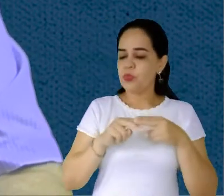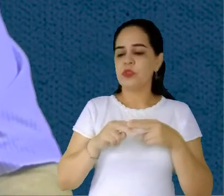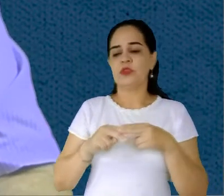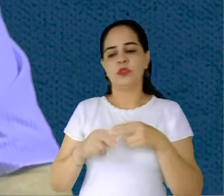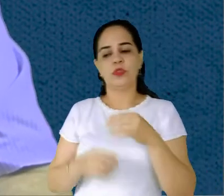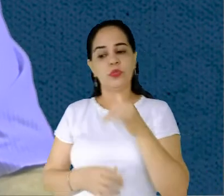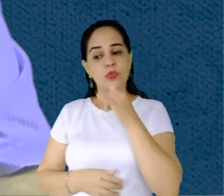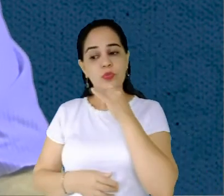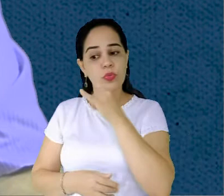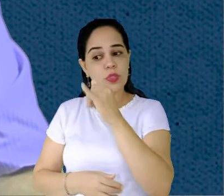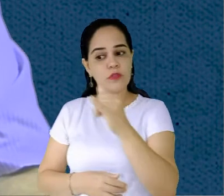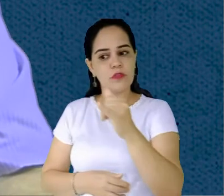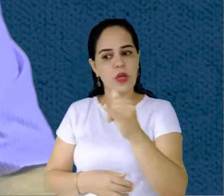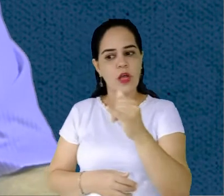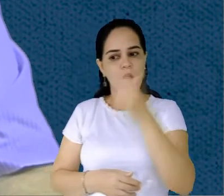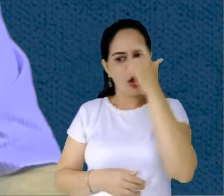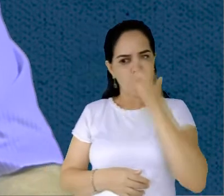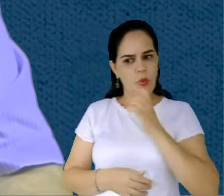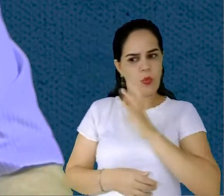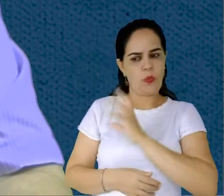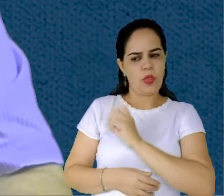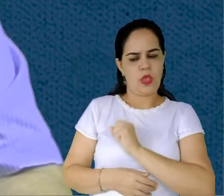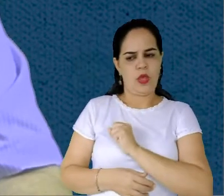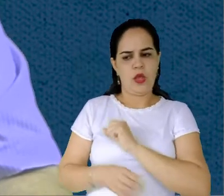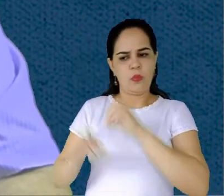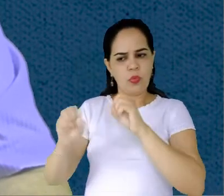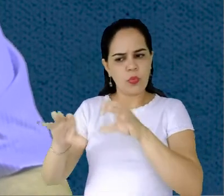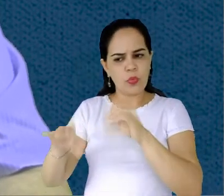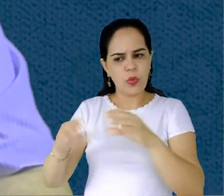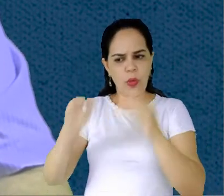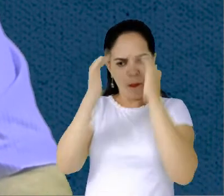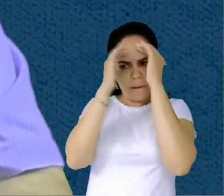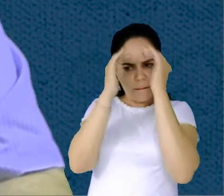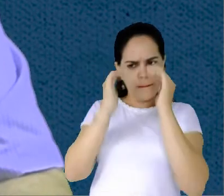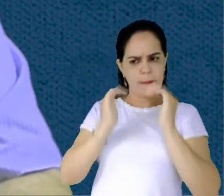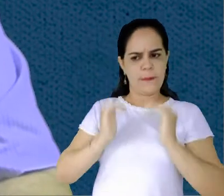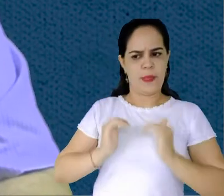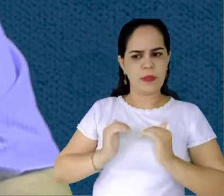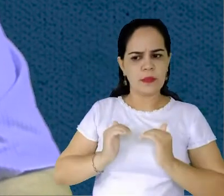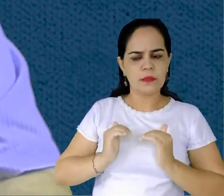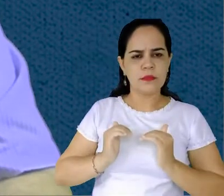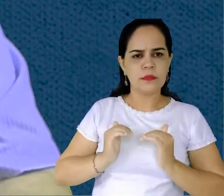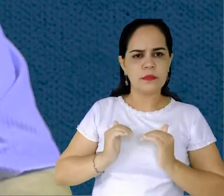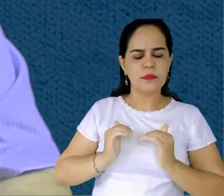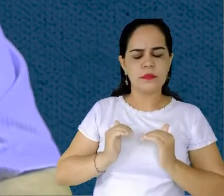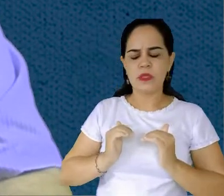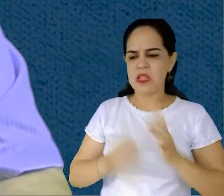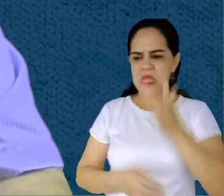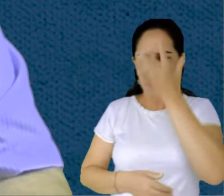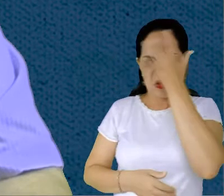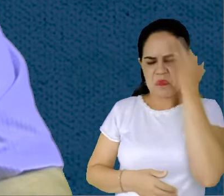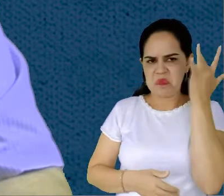ama, guardará minha palavra. Se alguém me ama, guardará minha palavra.